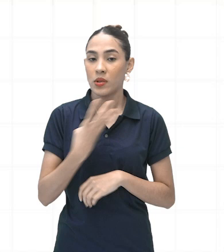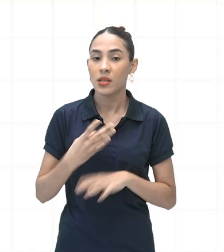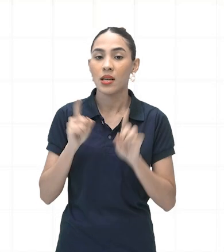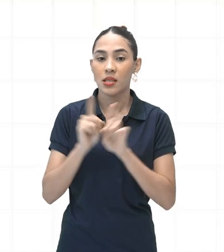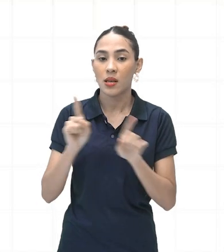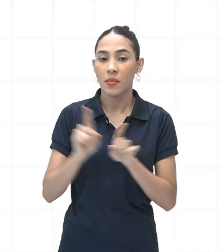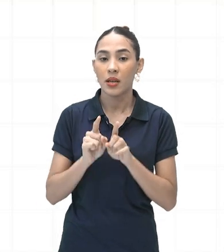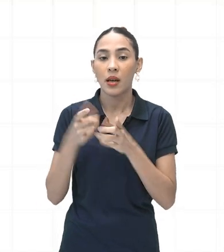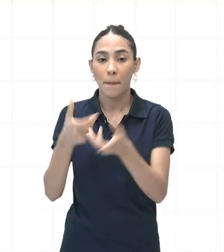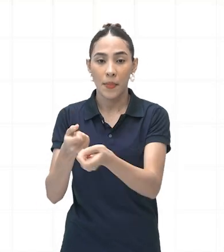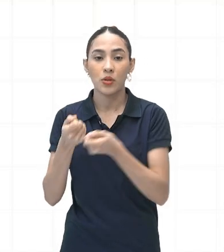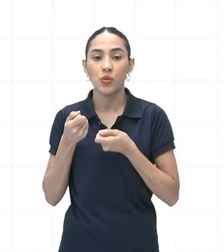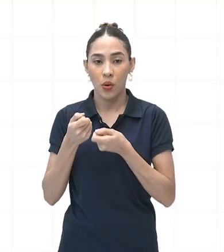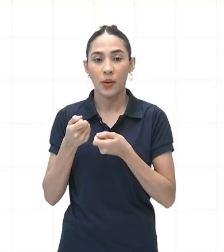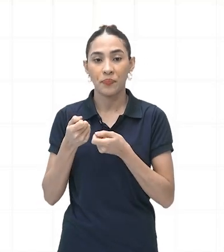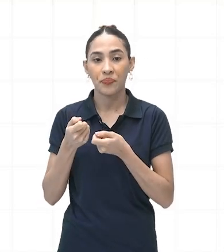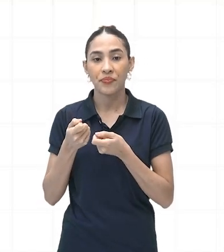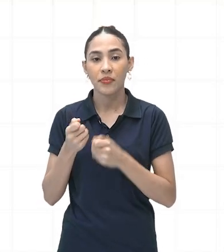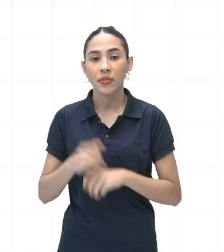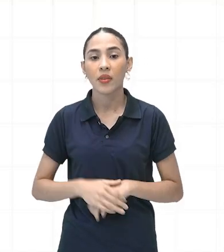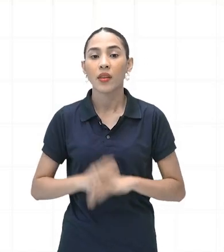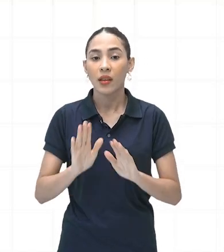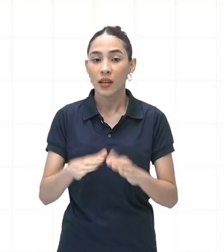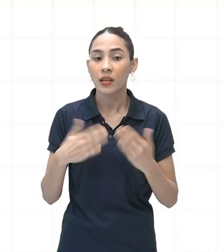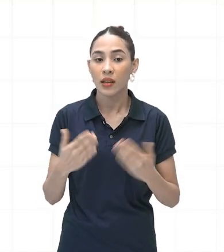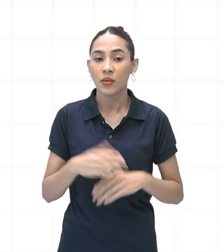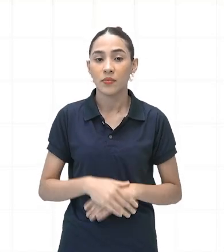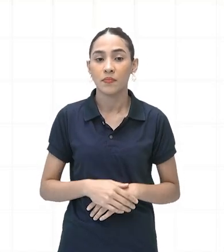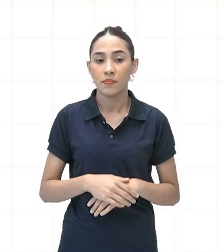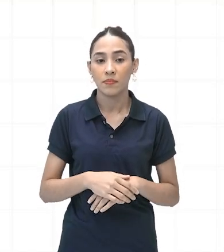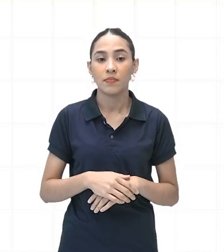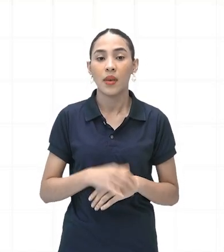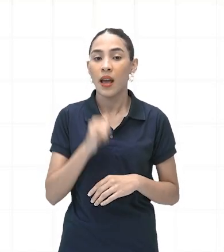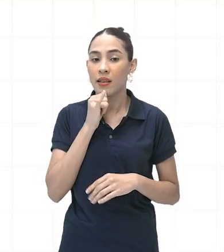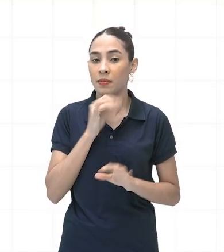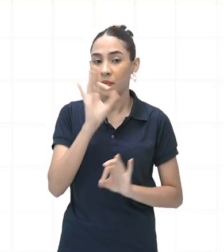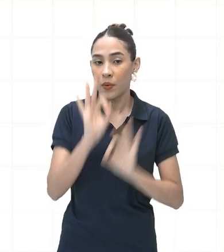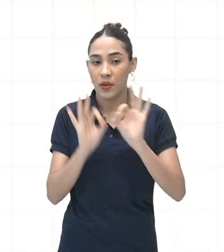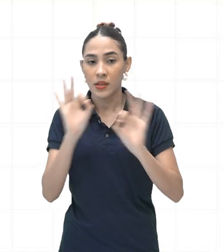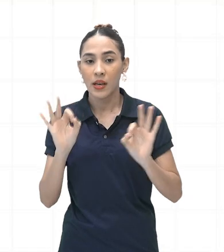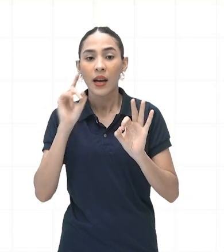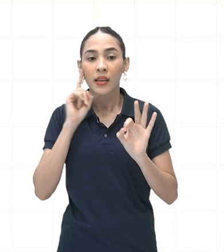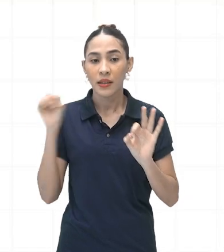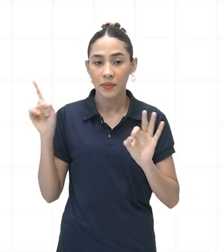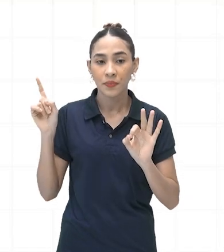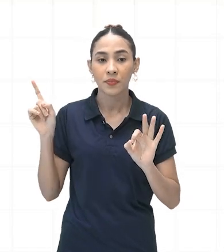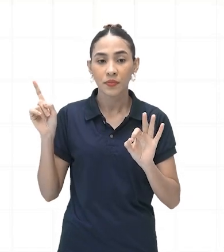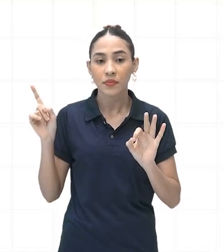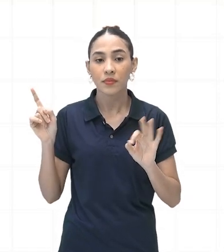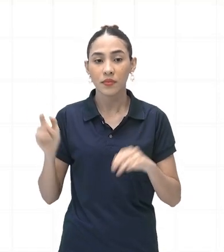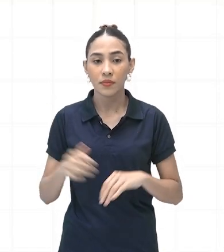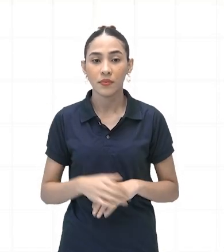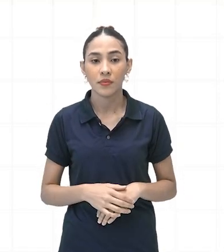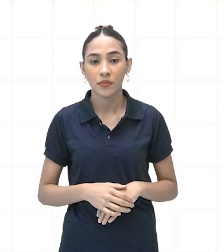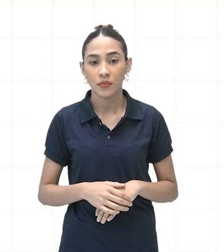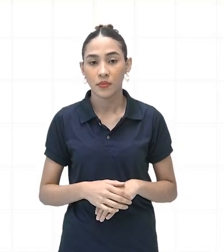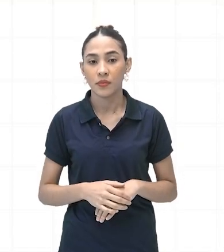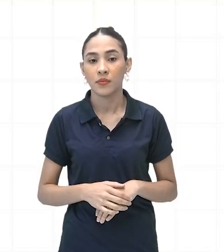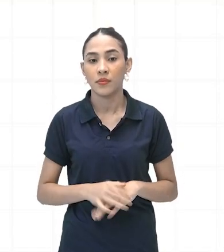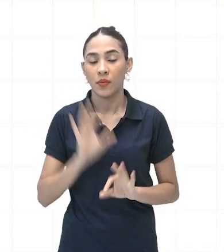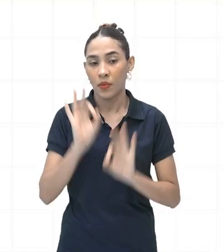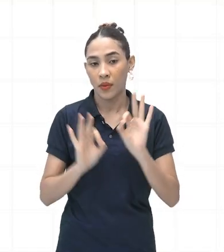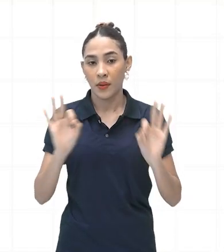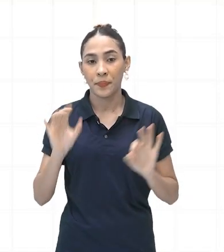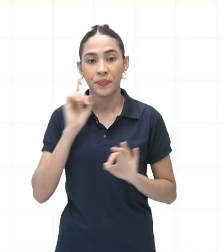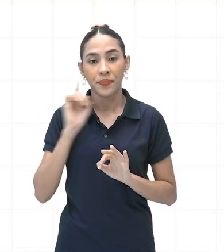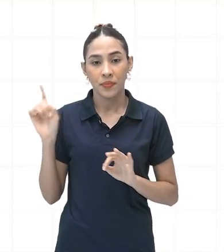de mandioca, certo? Então, primeiro, eu vou listar essas duas questões, as duas